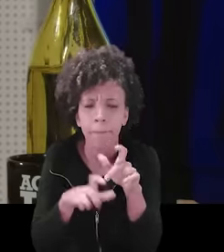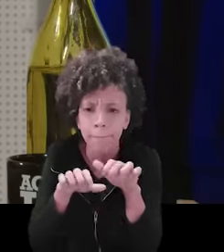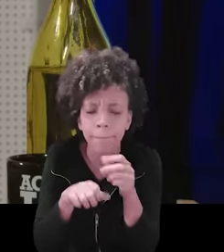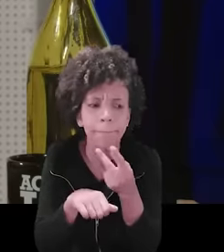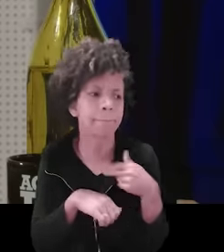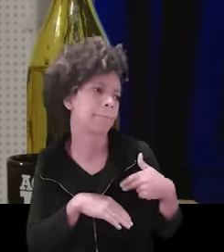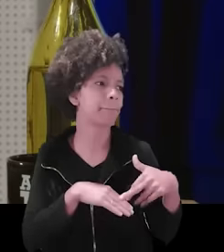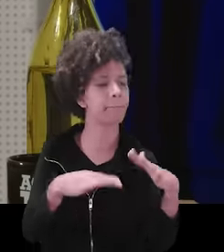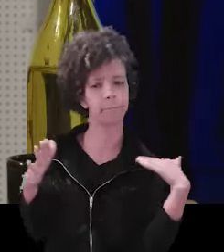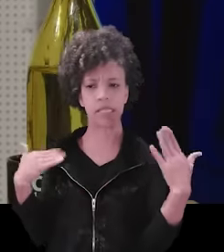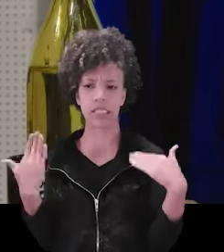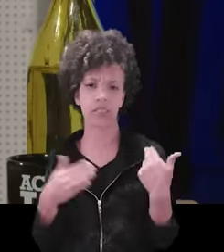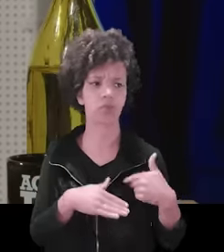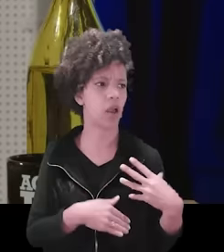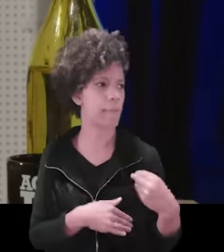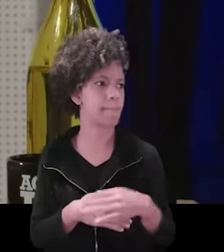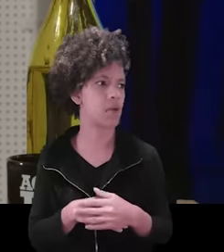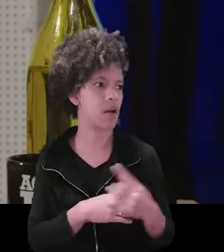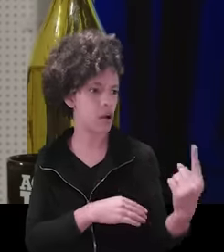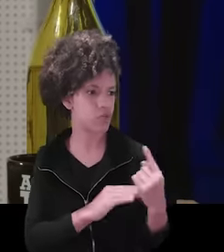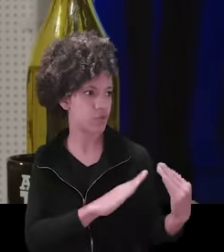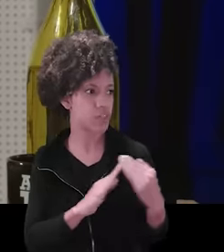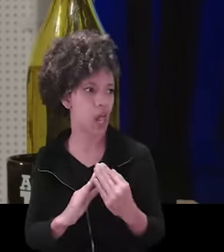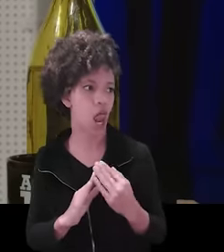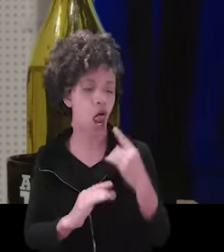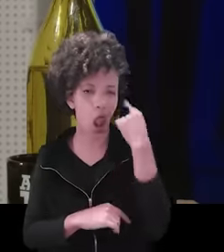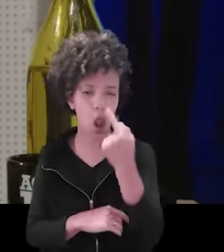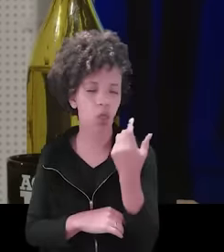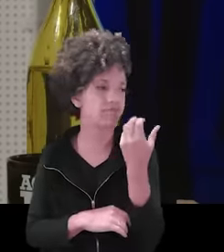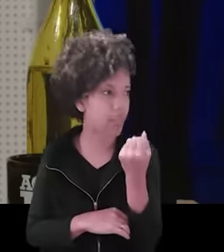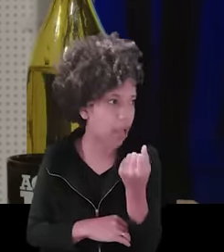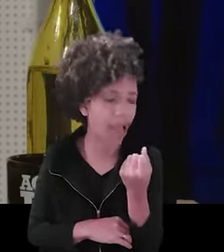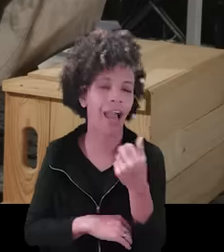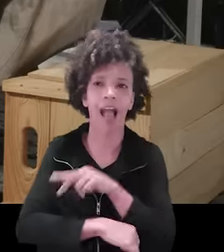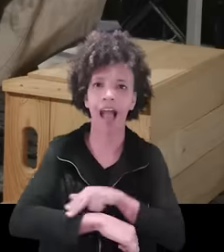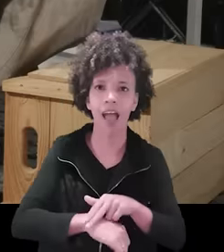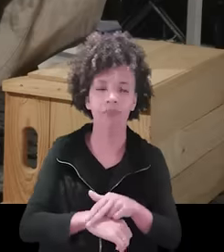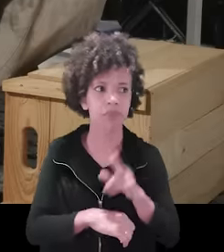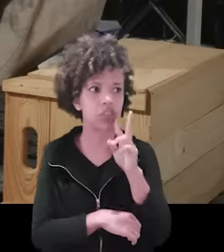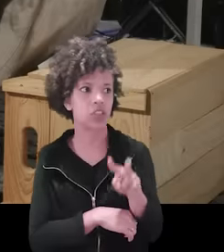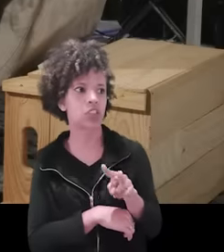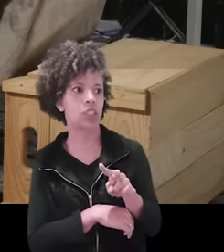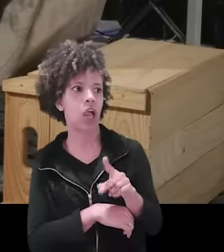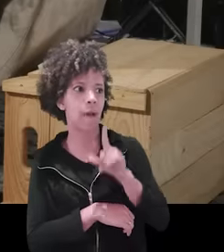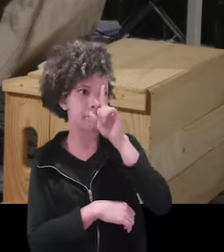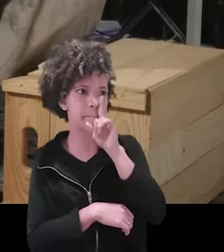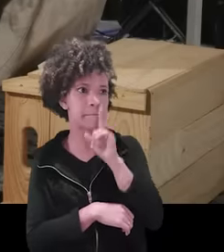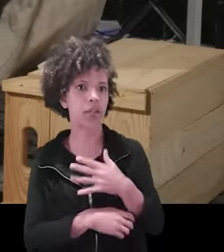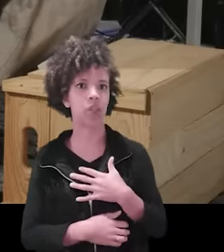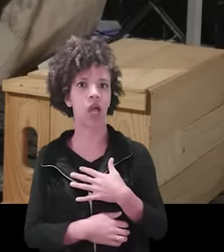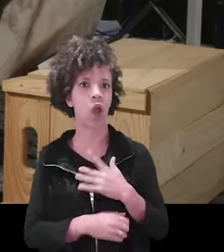eu passeando com meu filho aparece uma vizinho o olho do olho claro que para mim ele